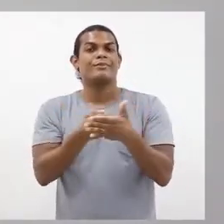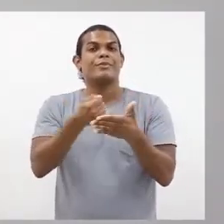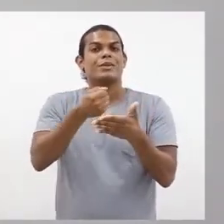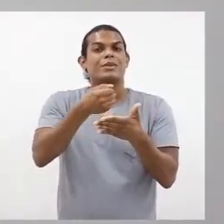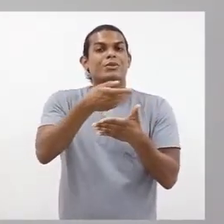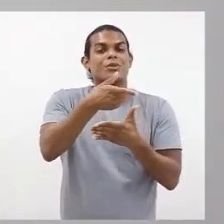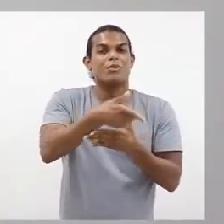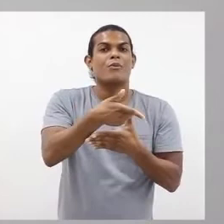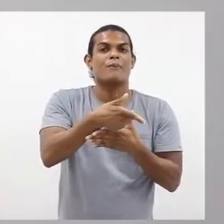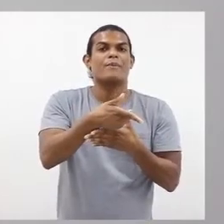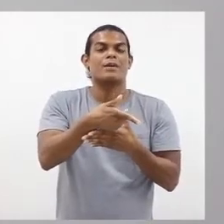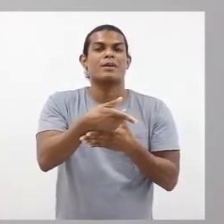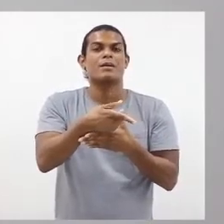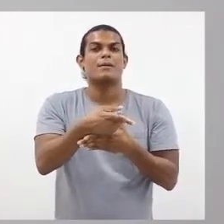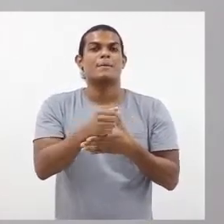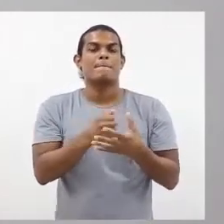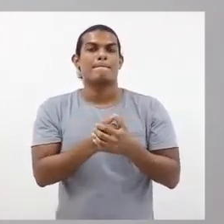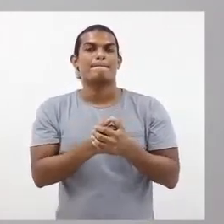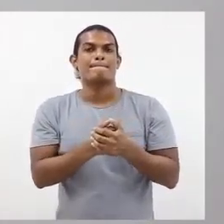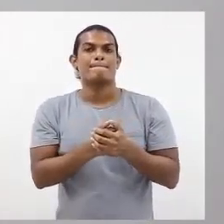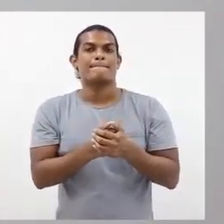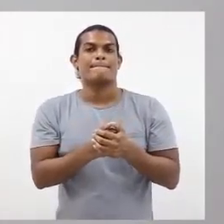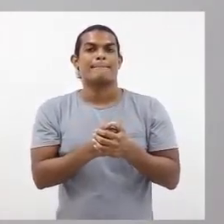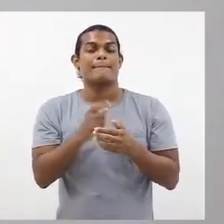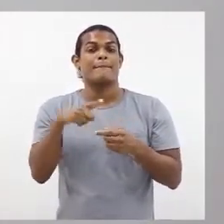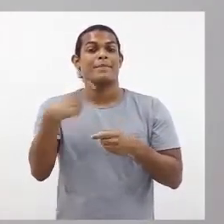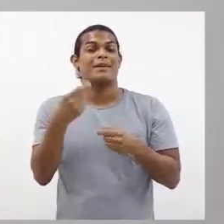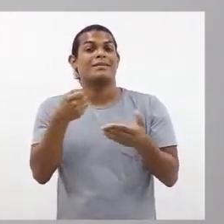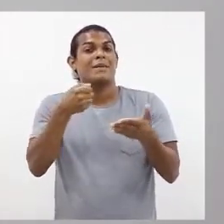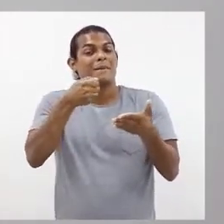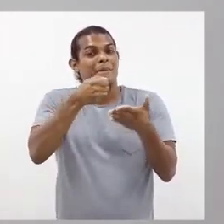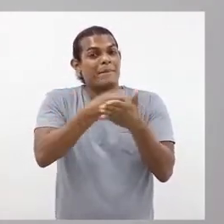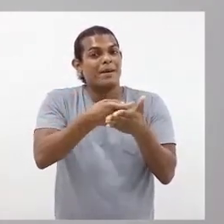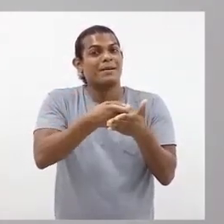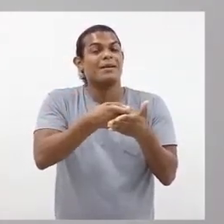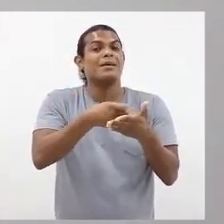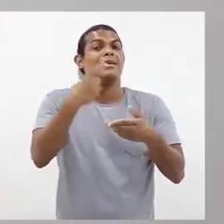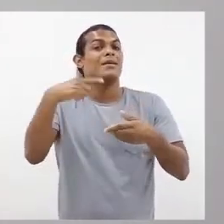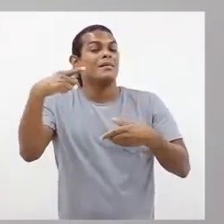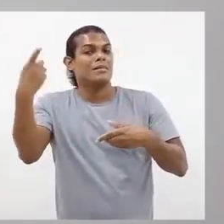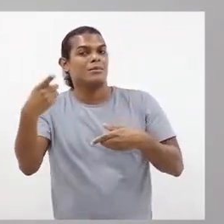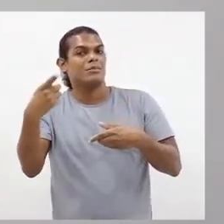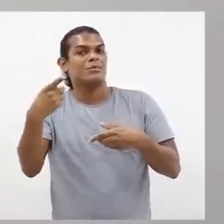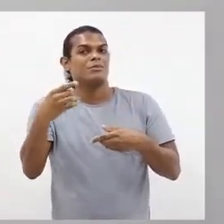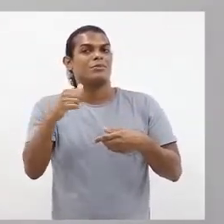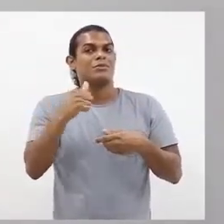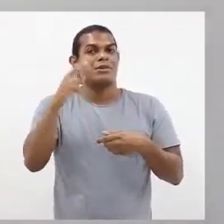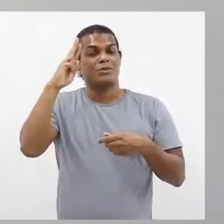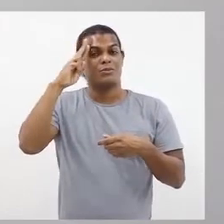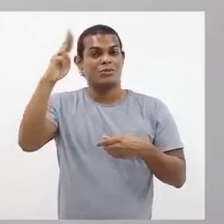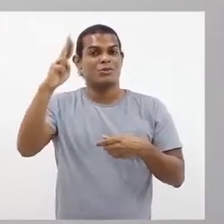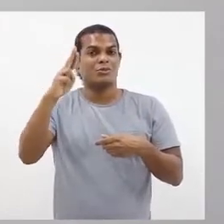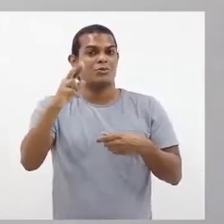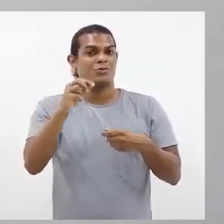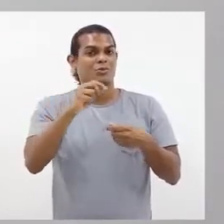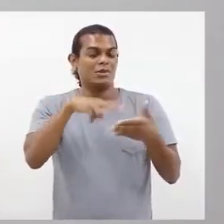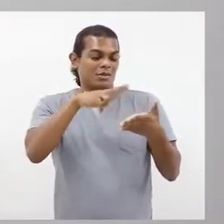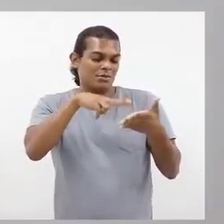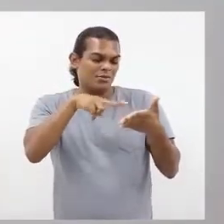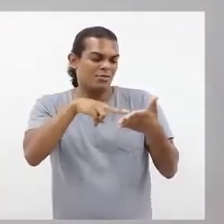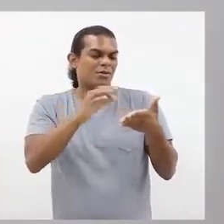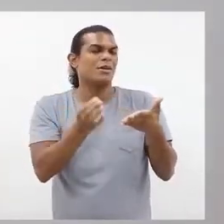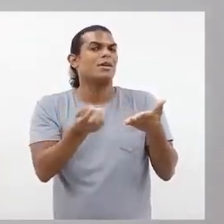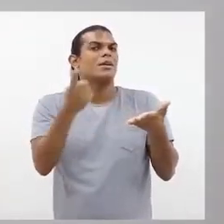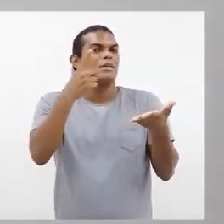alguma coisa e deixa lá no fiado e ele faz aquela anotaçãozinha no caderno, aquele caderninho de fiado, a gente está